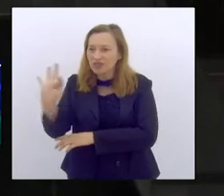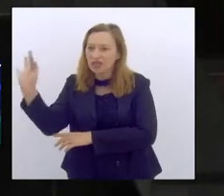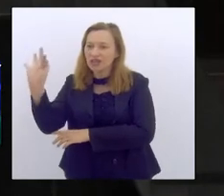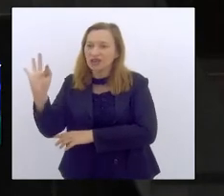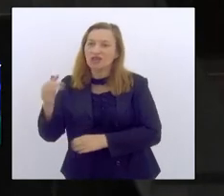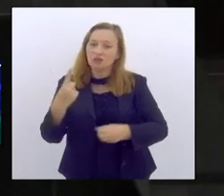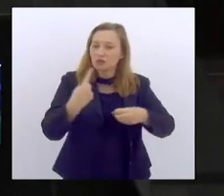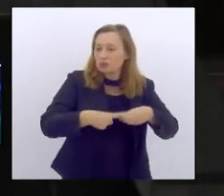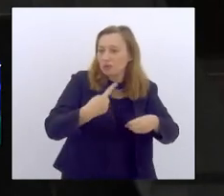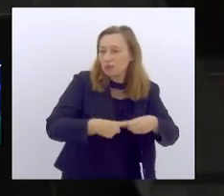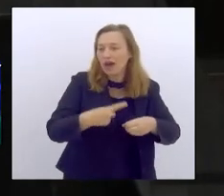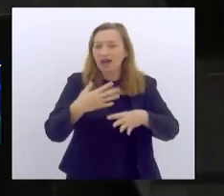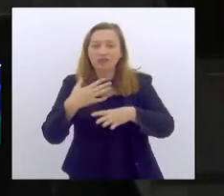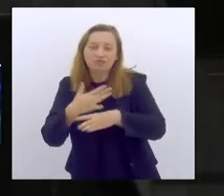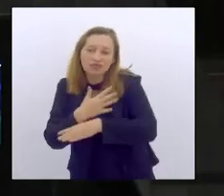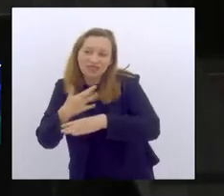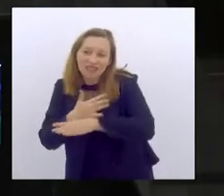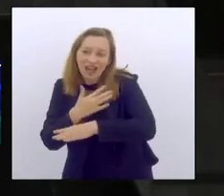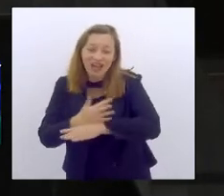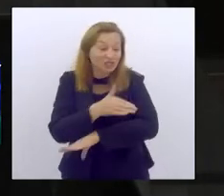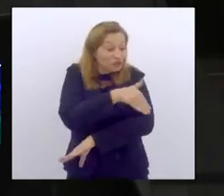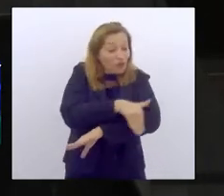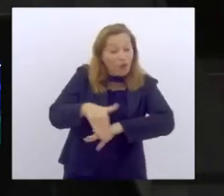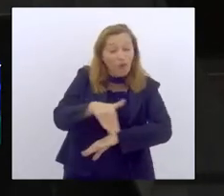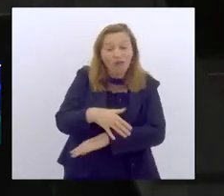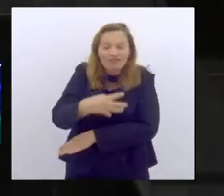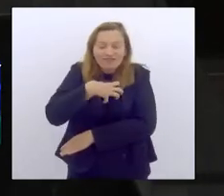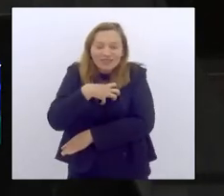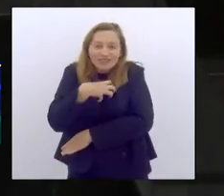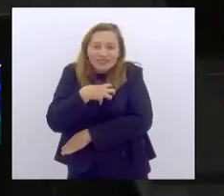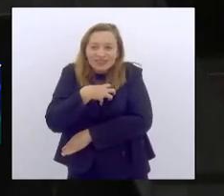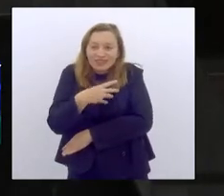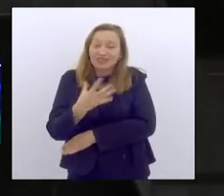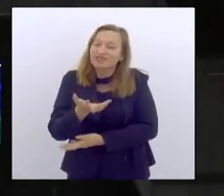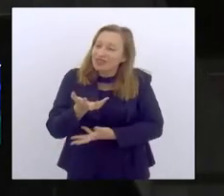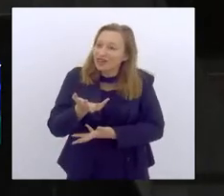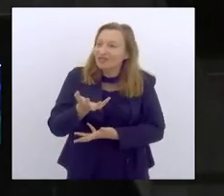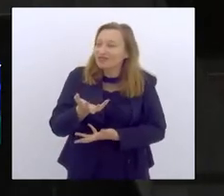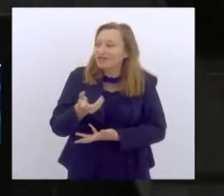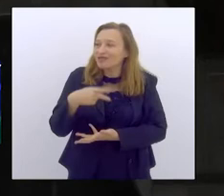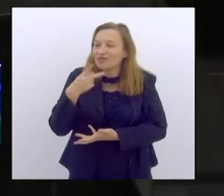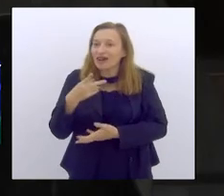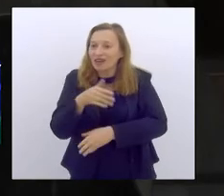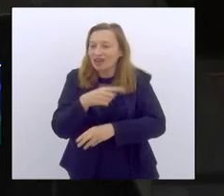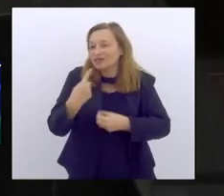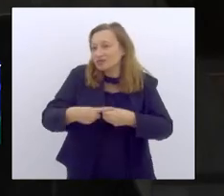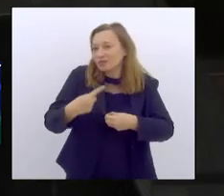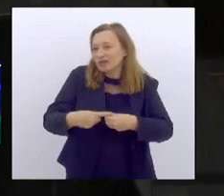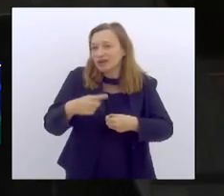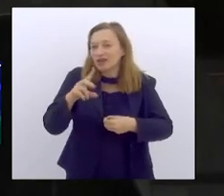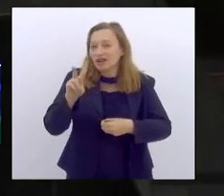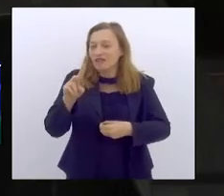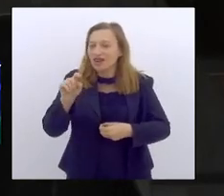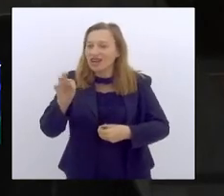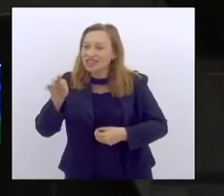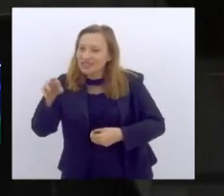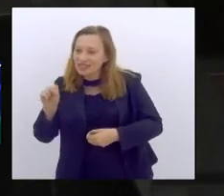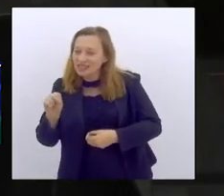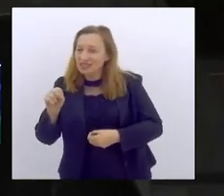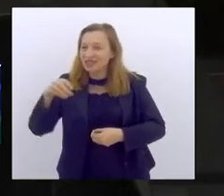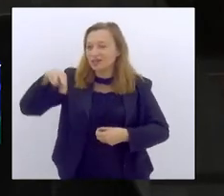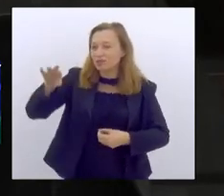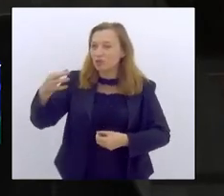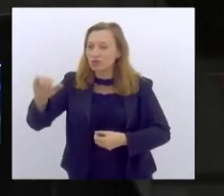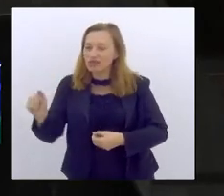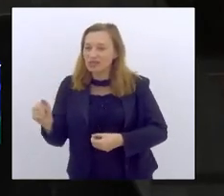aí vou numa cidade numa rua enfim É nesse sentido que eu quero aqui fazer menção ao bairro de Várzea das Moças em